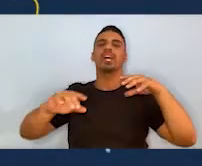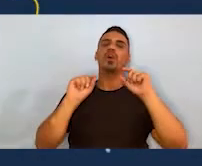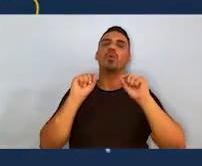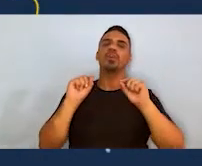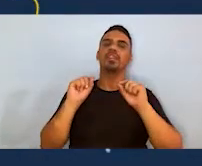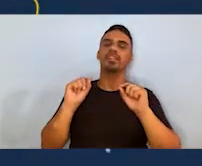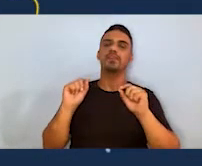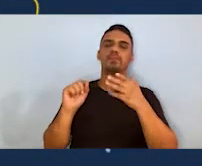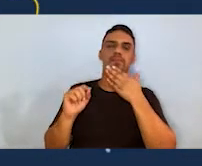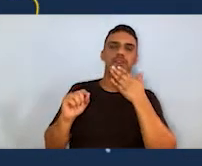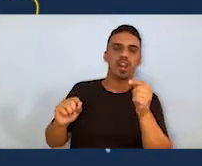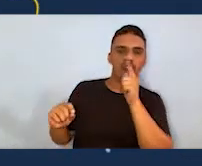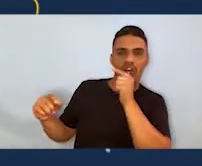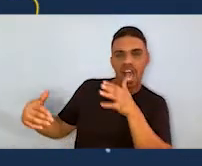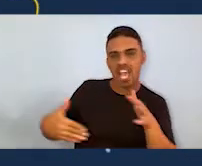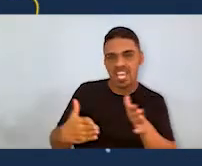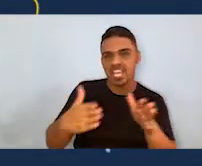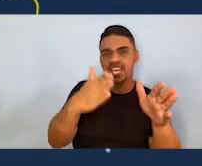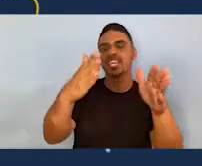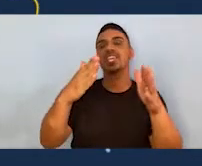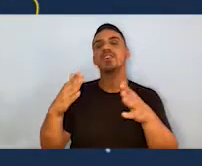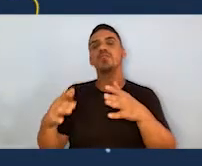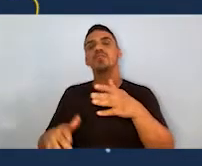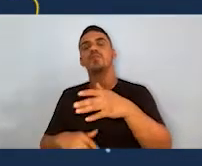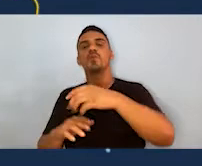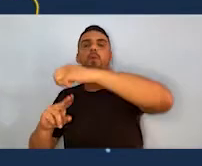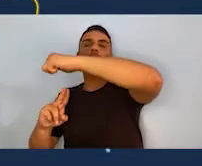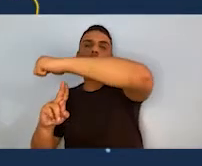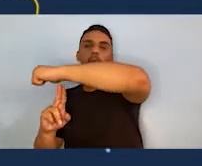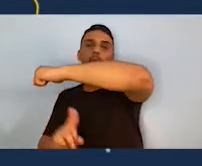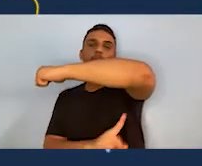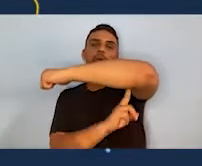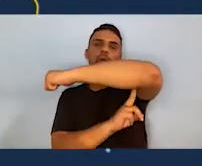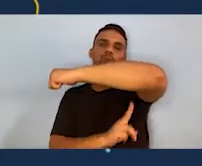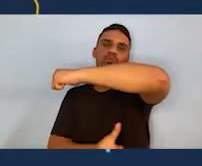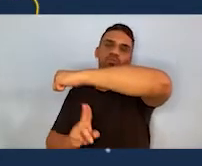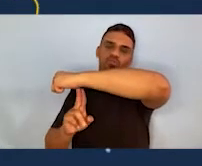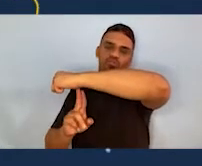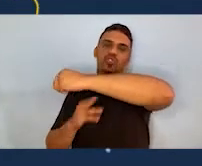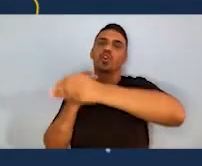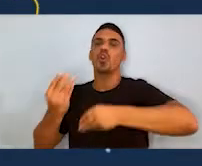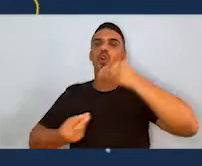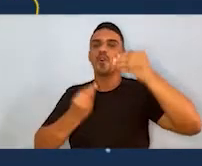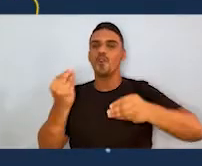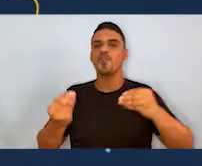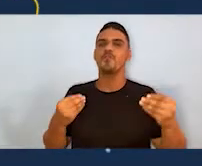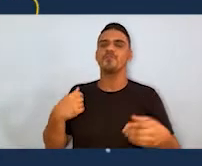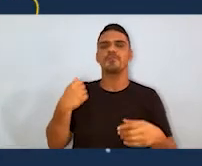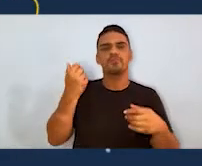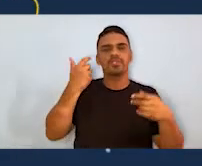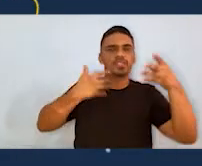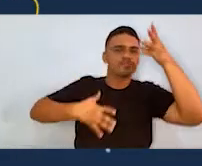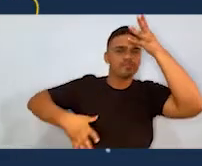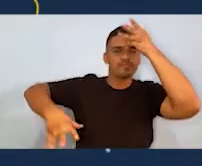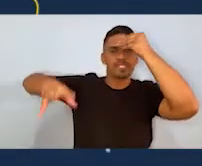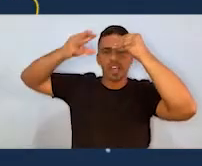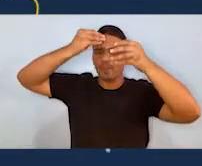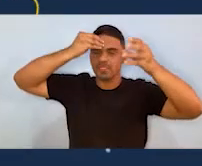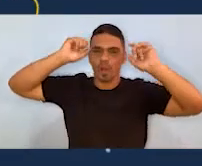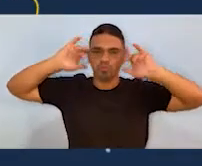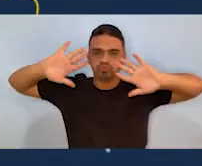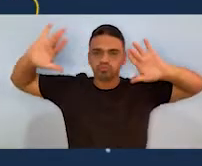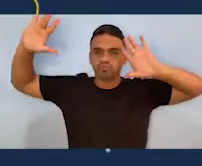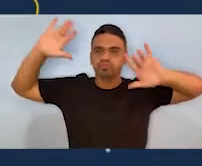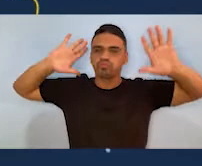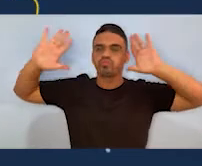margens do rio por onde a ponte da amizade passa, para poder olhar direitinho ali e dar uma ilusão daquelas margens.